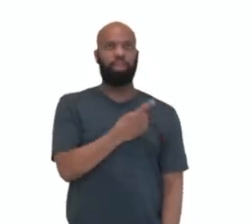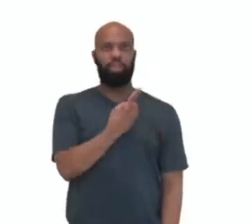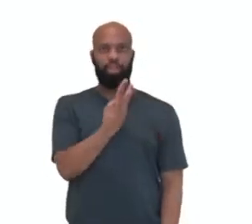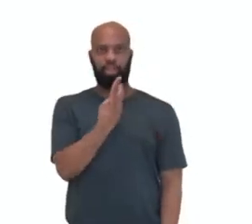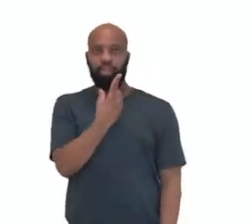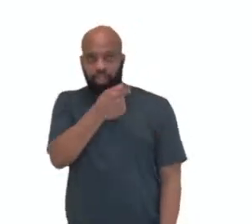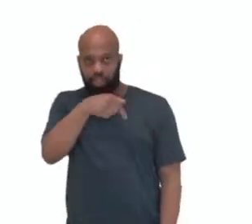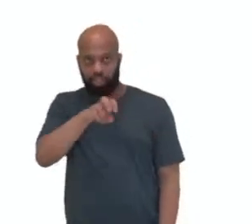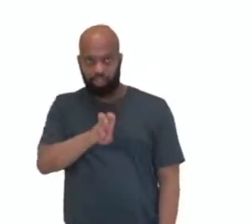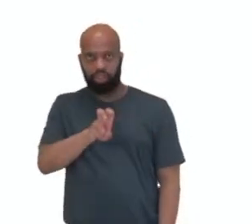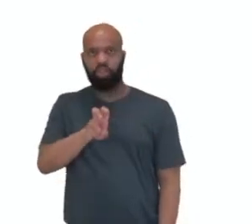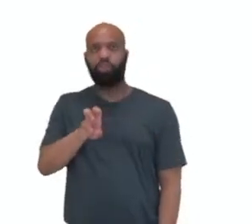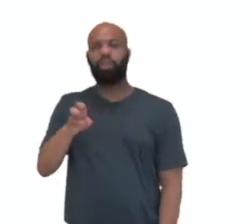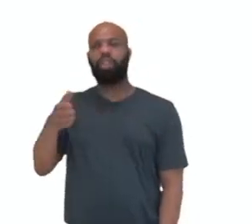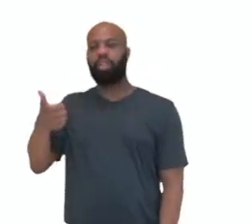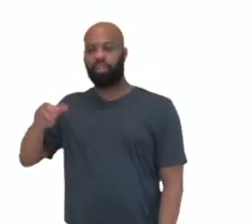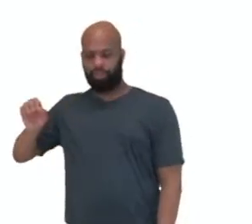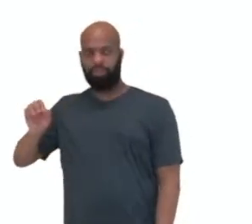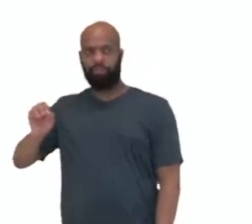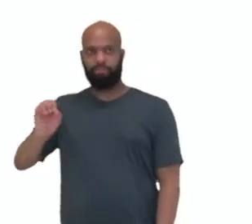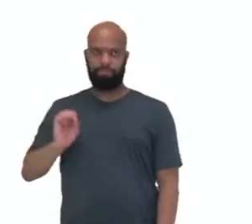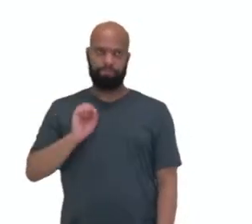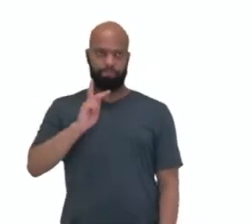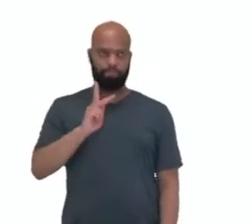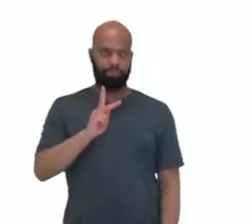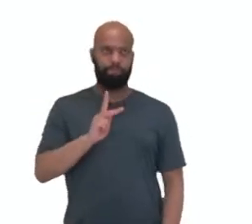50, 175 e 10,